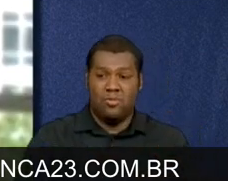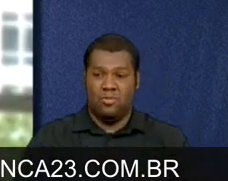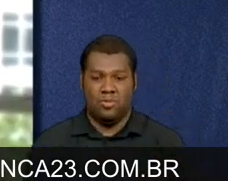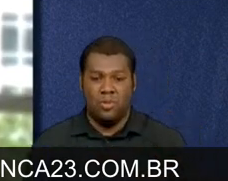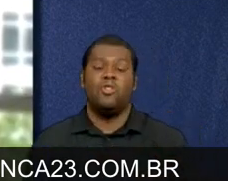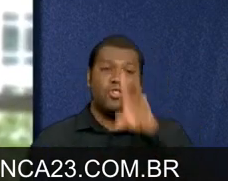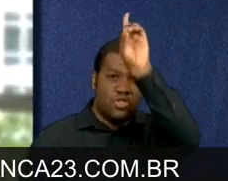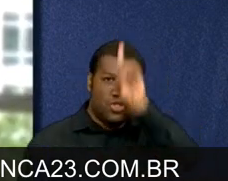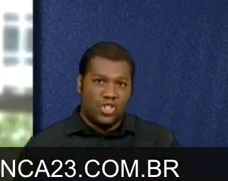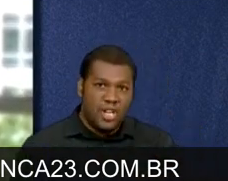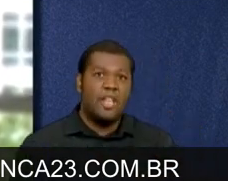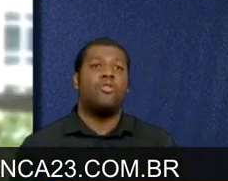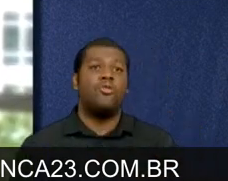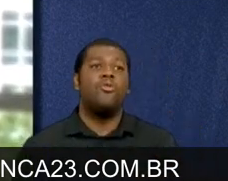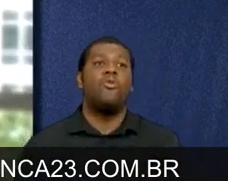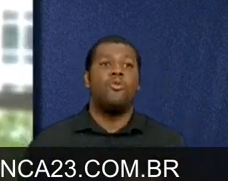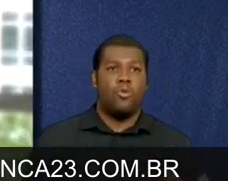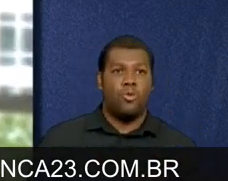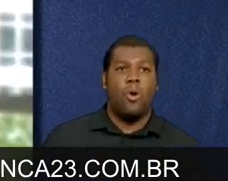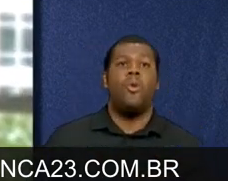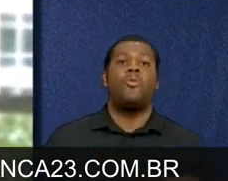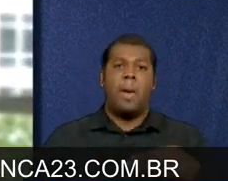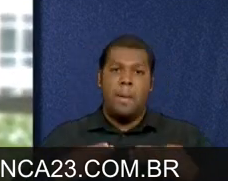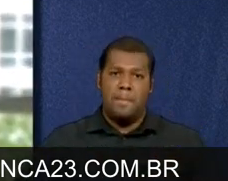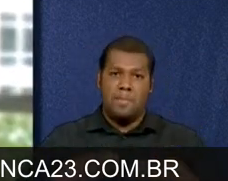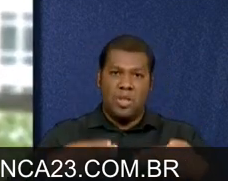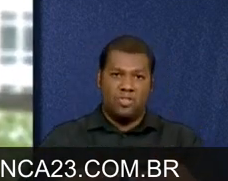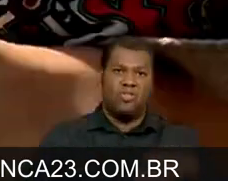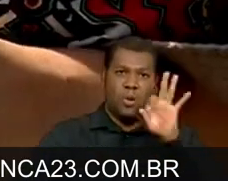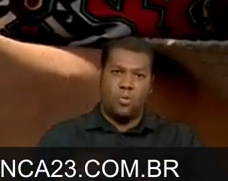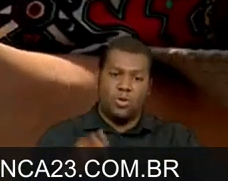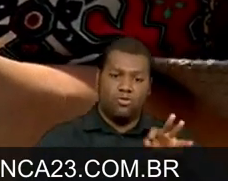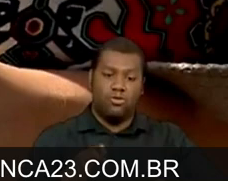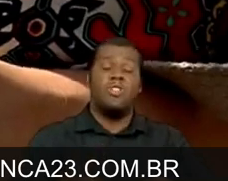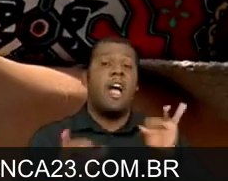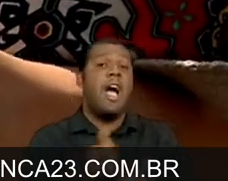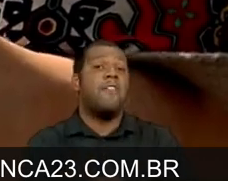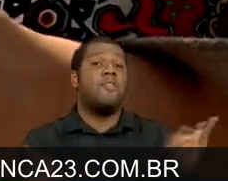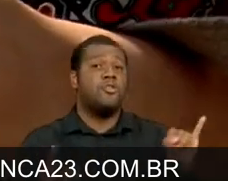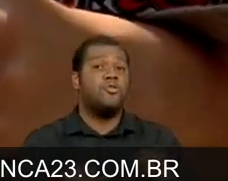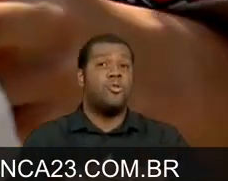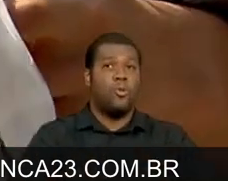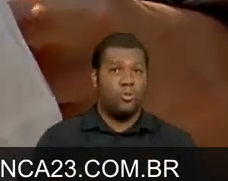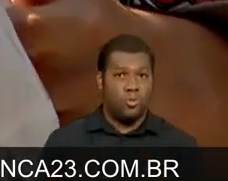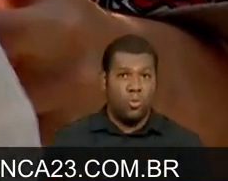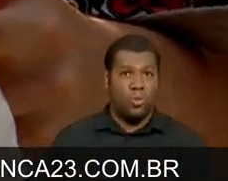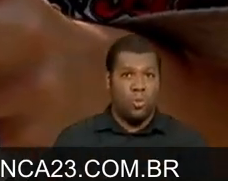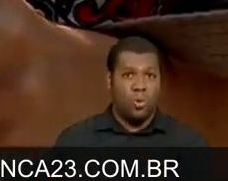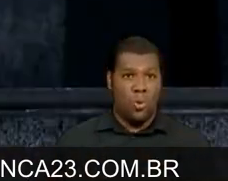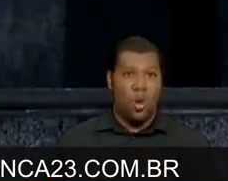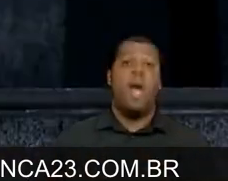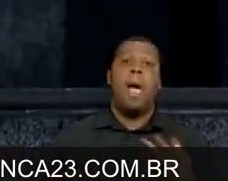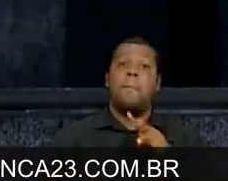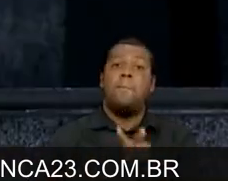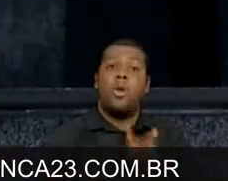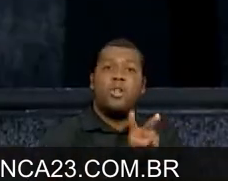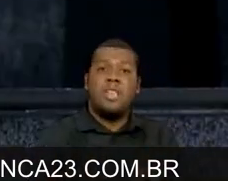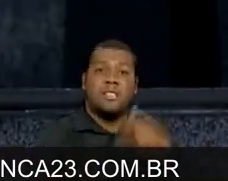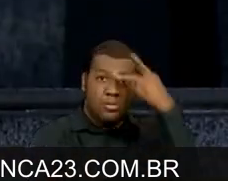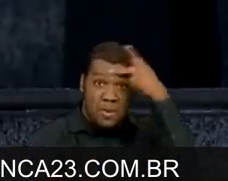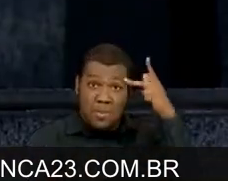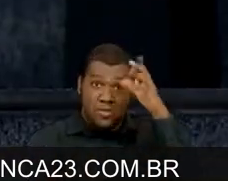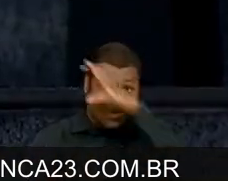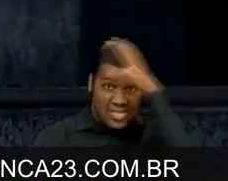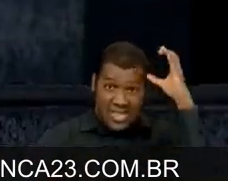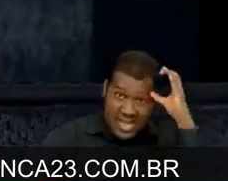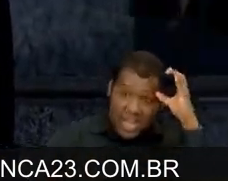de Proteção e Defesa do Consumidor do Ministério da Justiça diz que o Código de Defesa do Consumidor ainda precisa